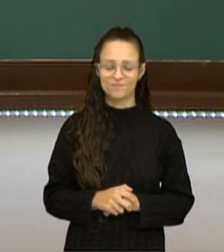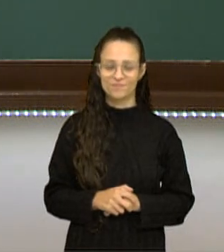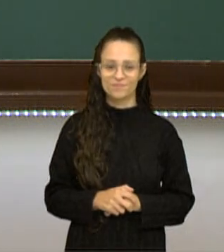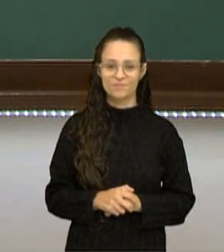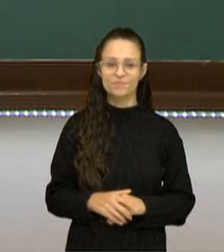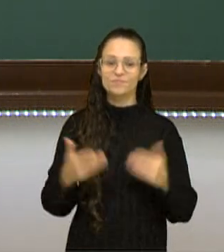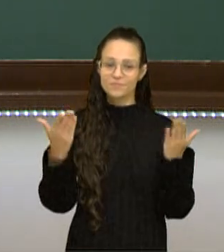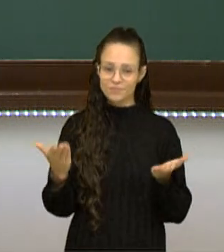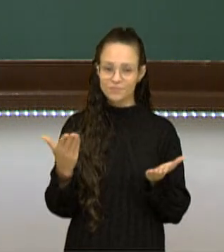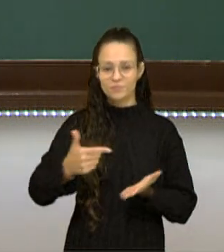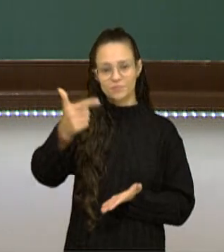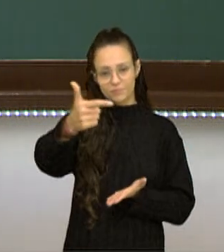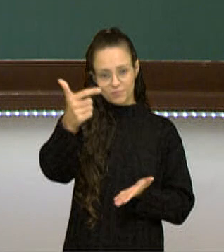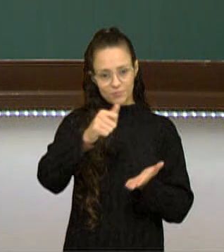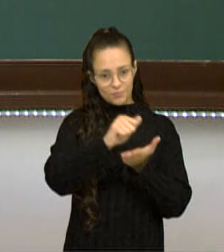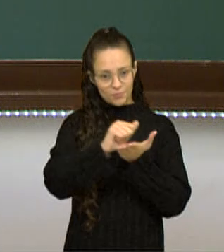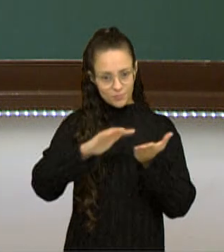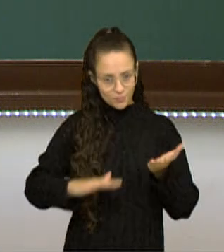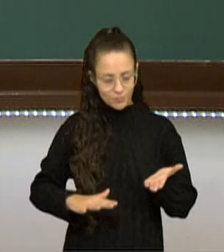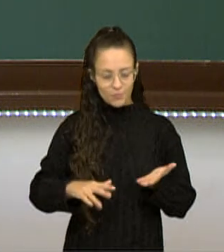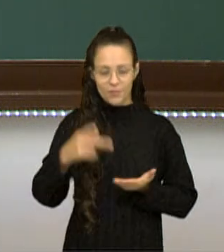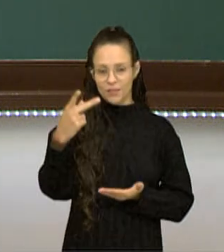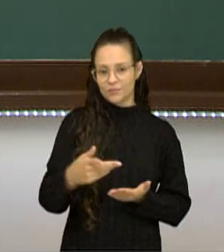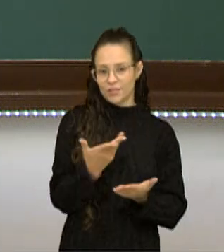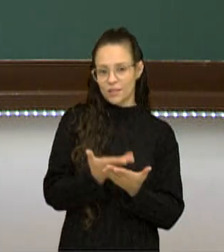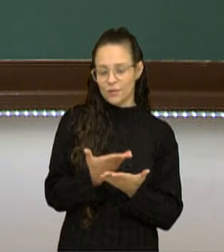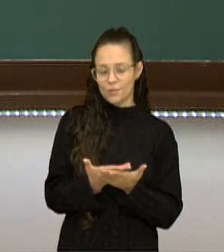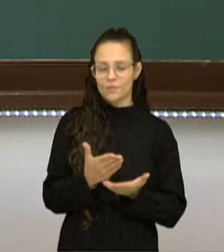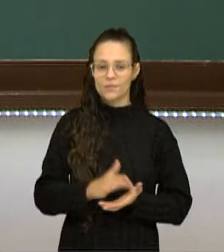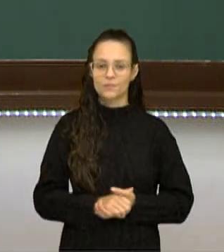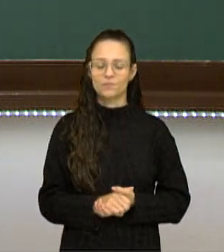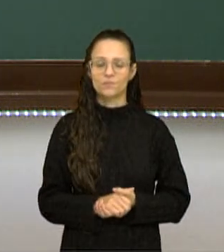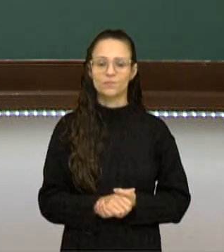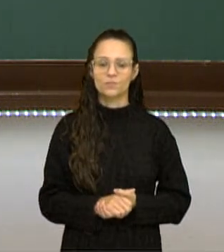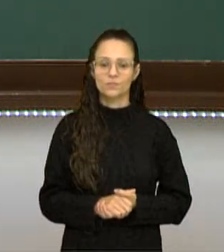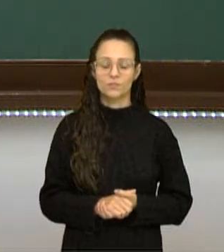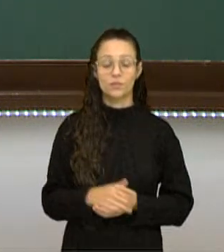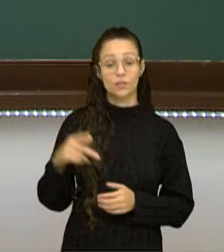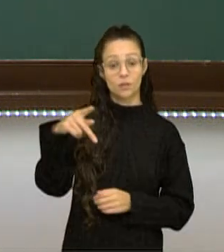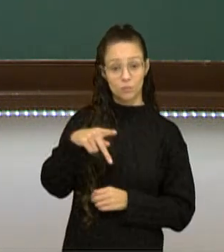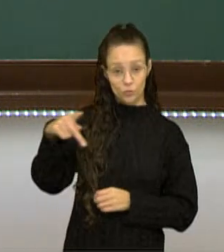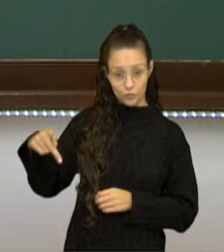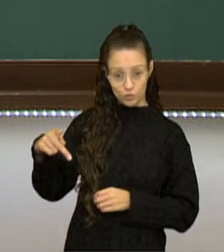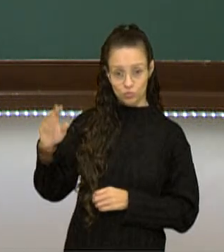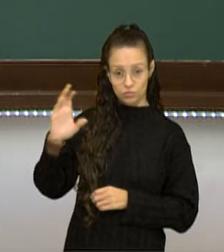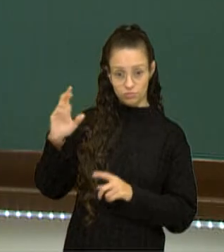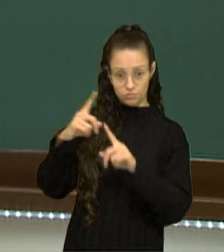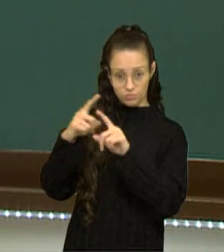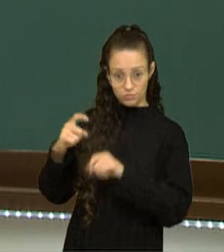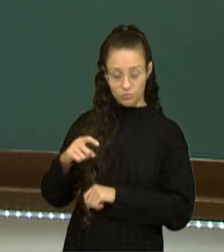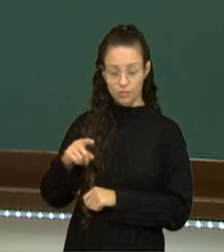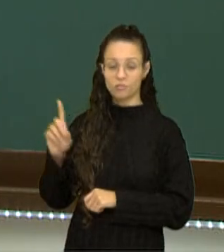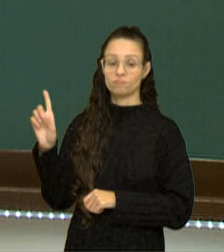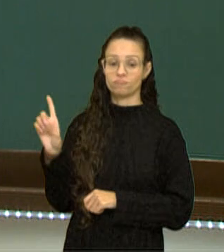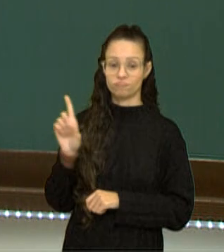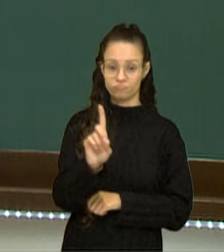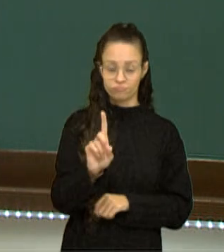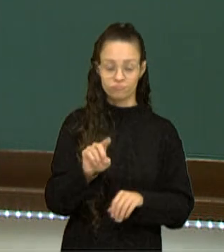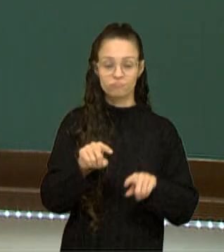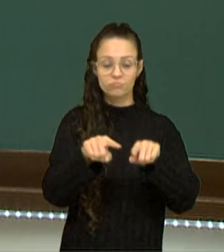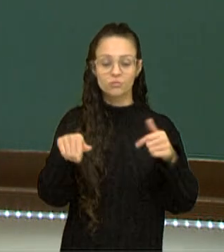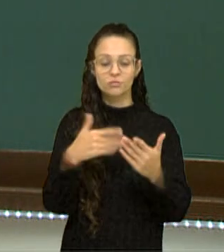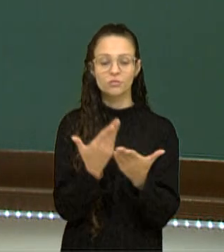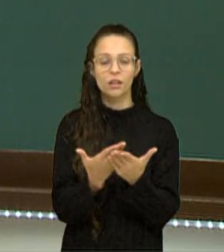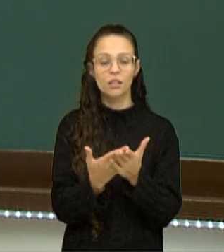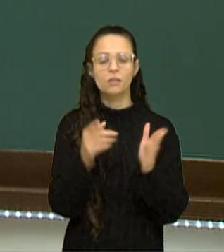E aí, a nossa segunda atividade da aula de hoje. Uma professora de ciências chegou na sala de aula e